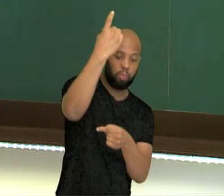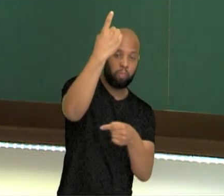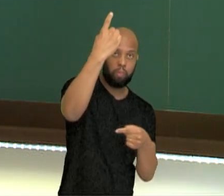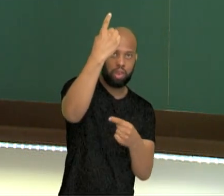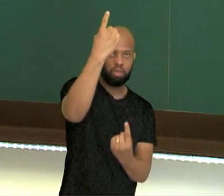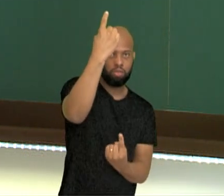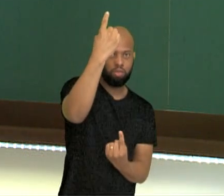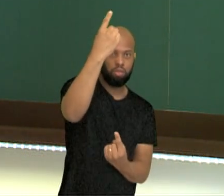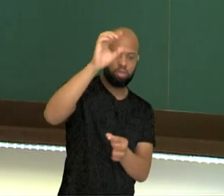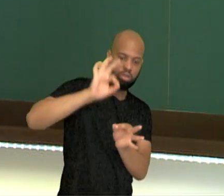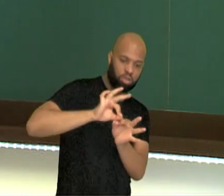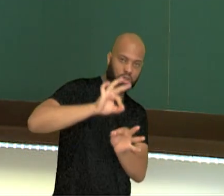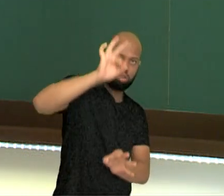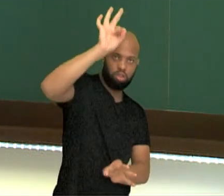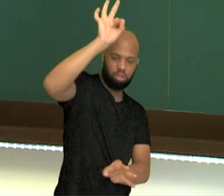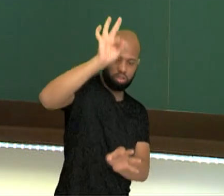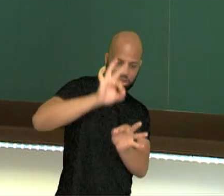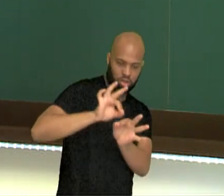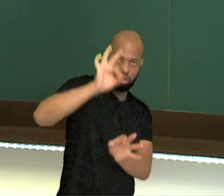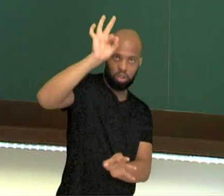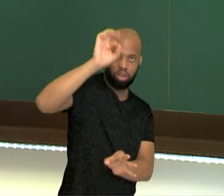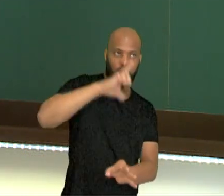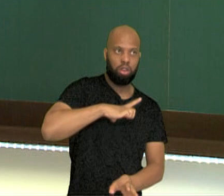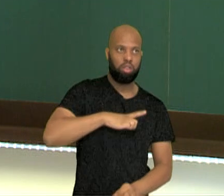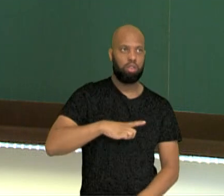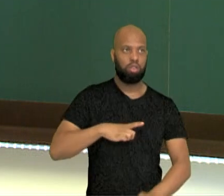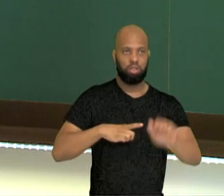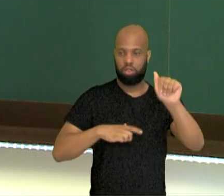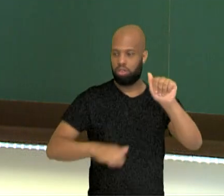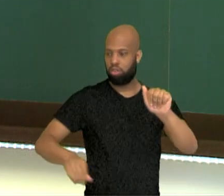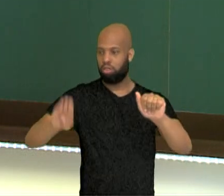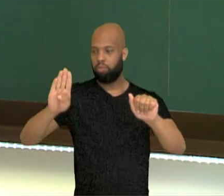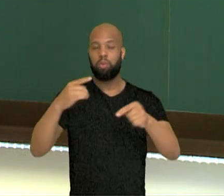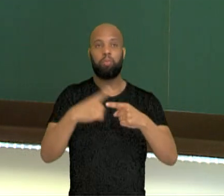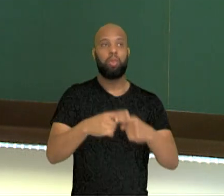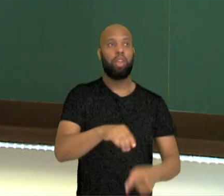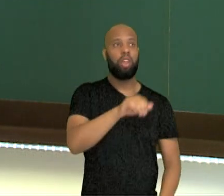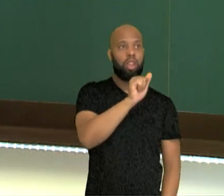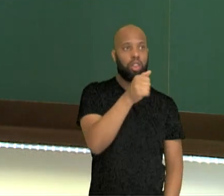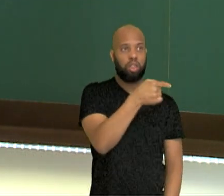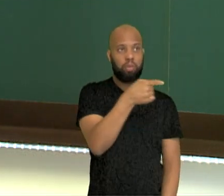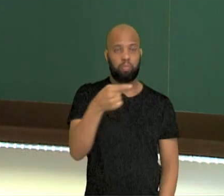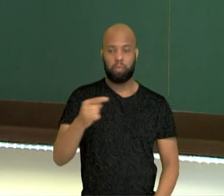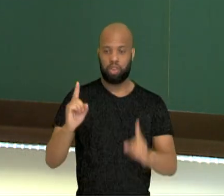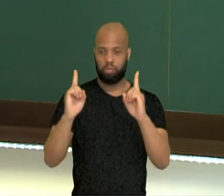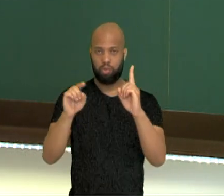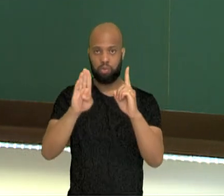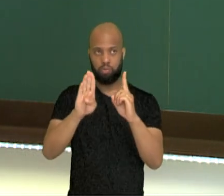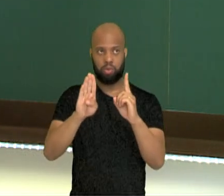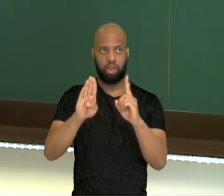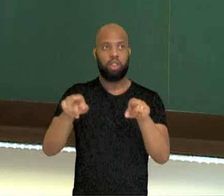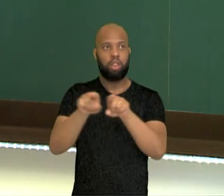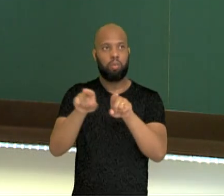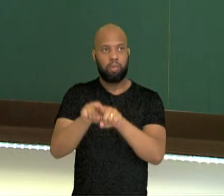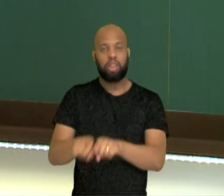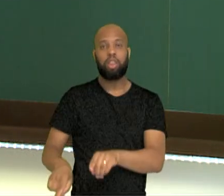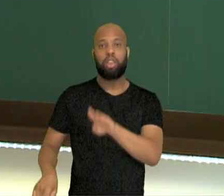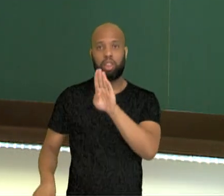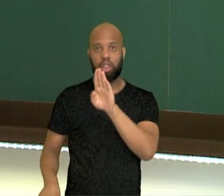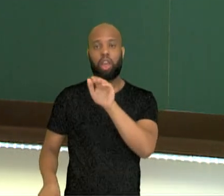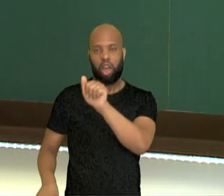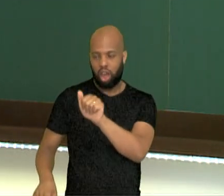os parâmetros a e b, conforme vocês estão vendo aqui. A menos módulo de b, a mais módulo de b. E se a